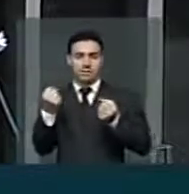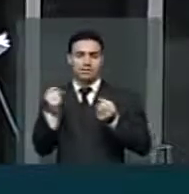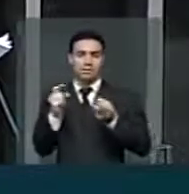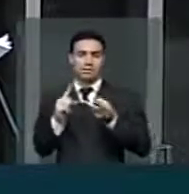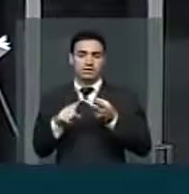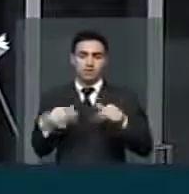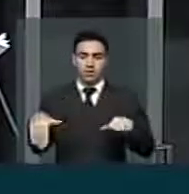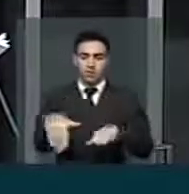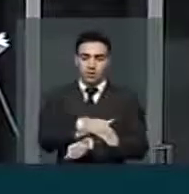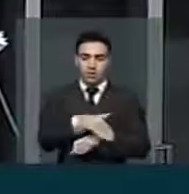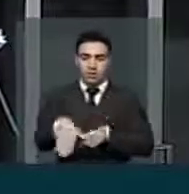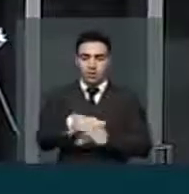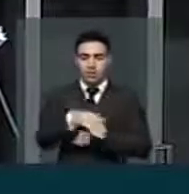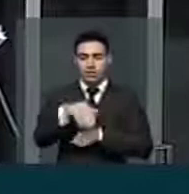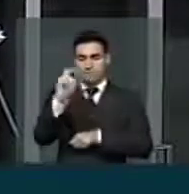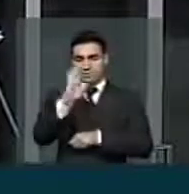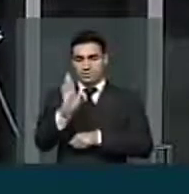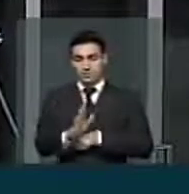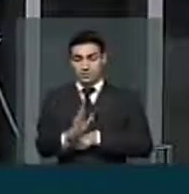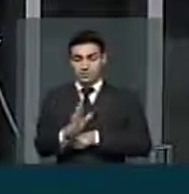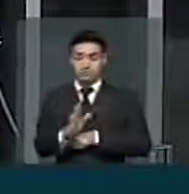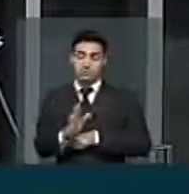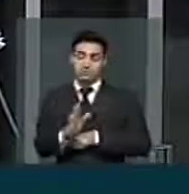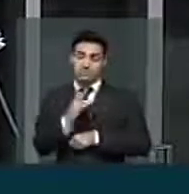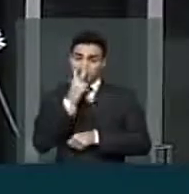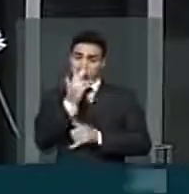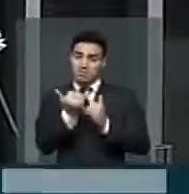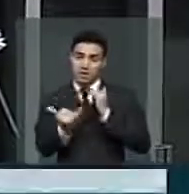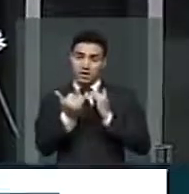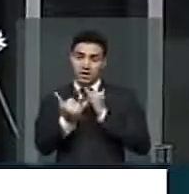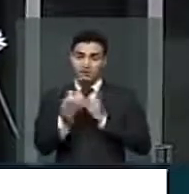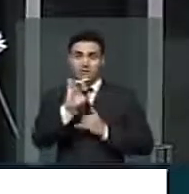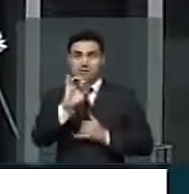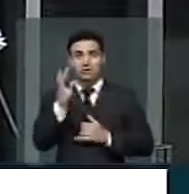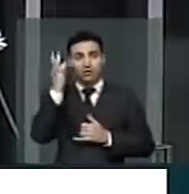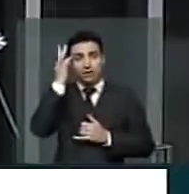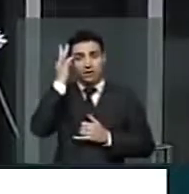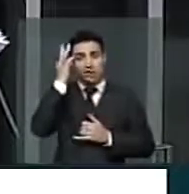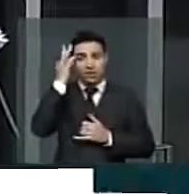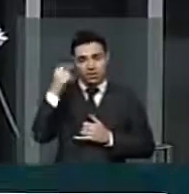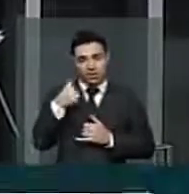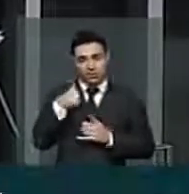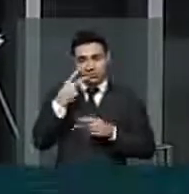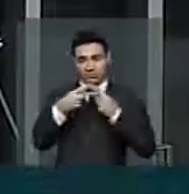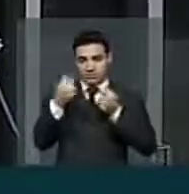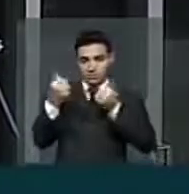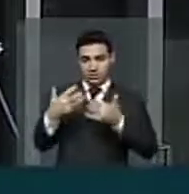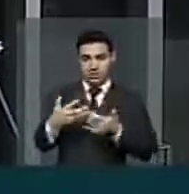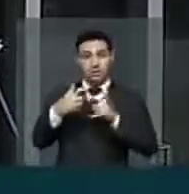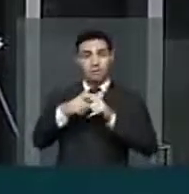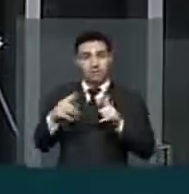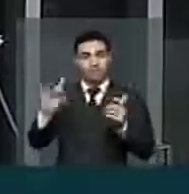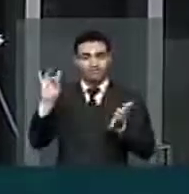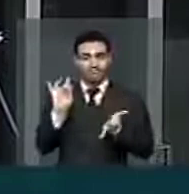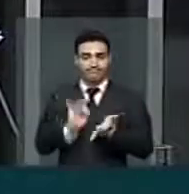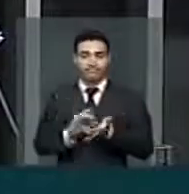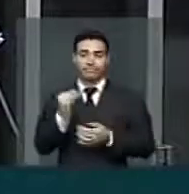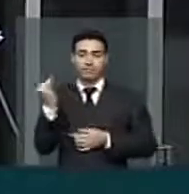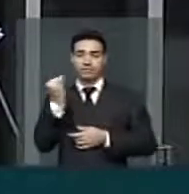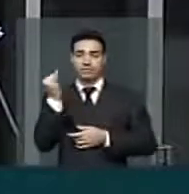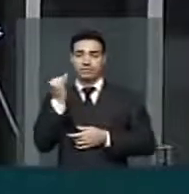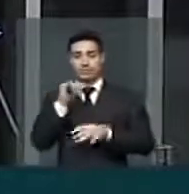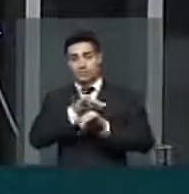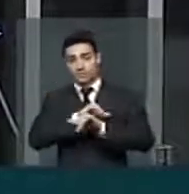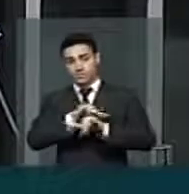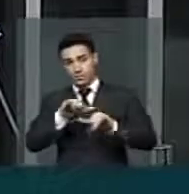ruas do nosso país. Pode até parecer teórico o que direi, porém é importante